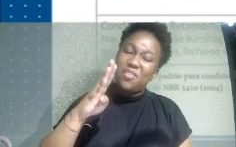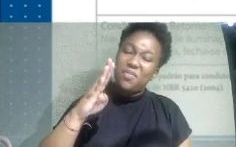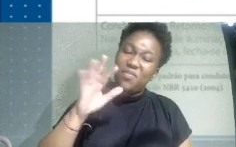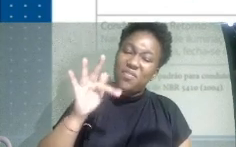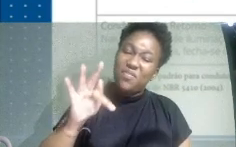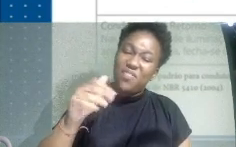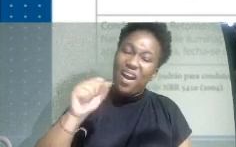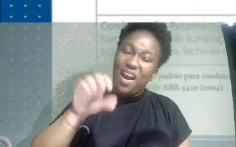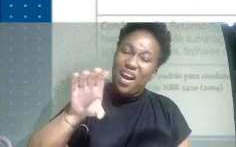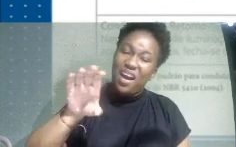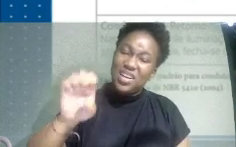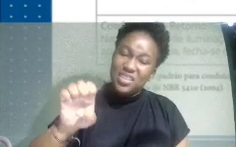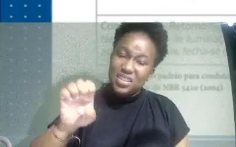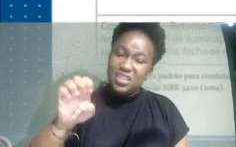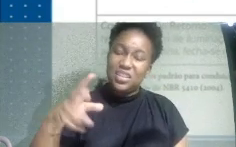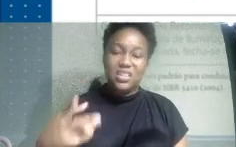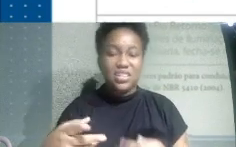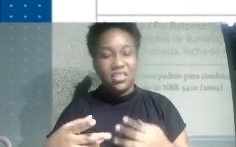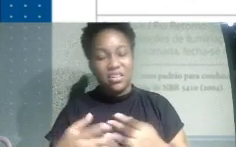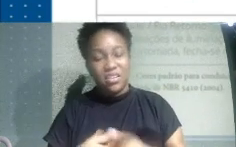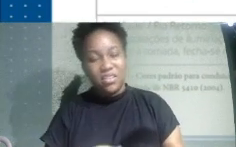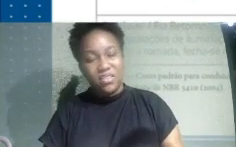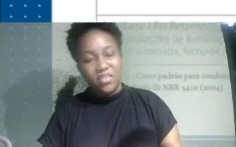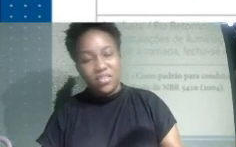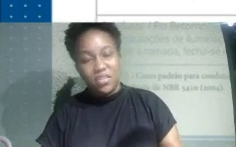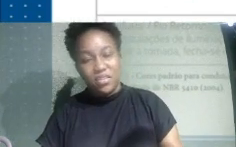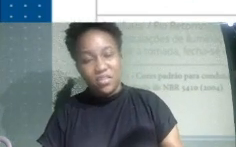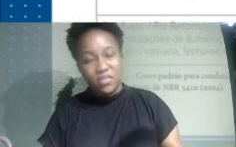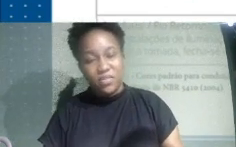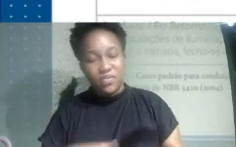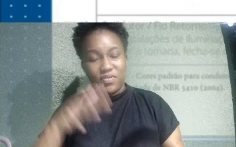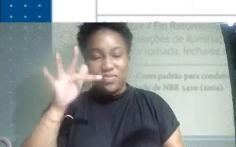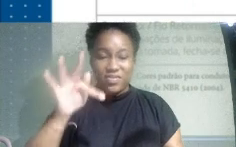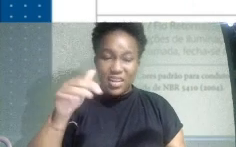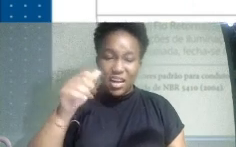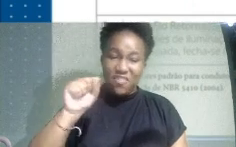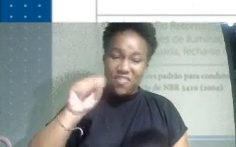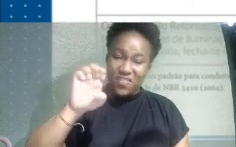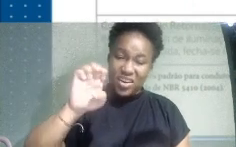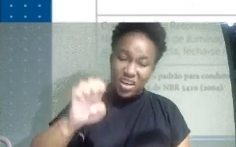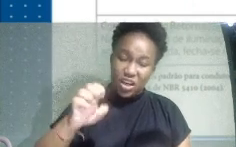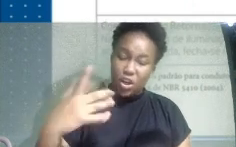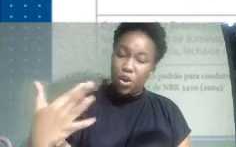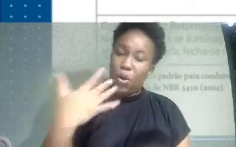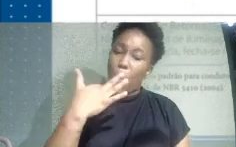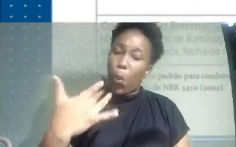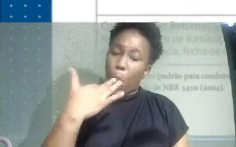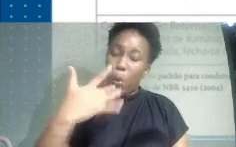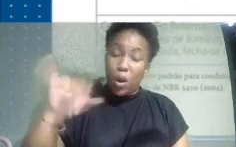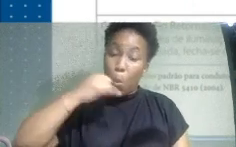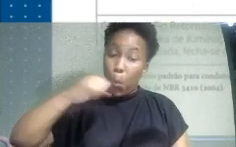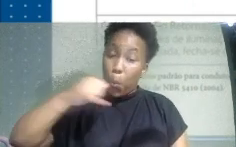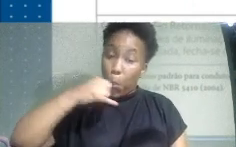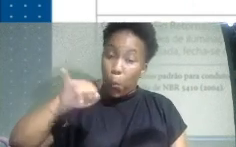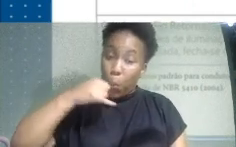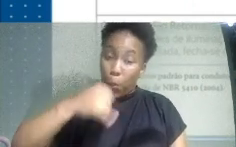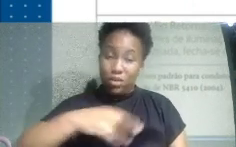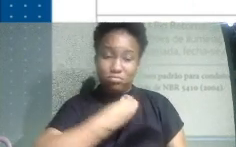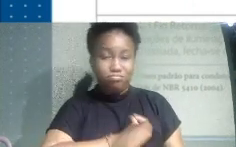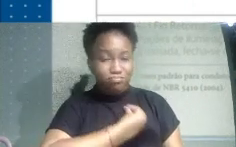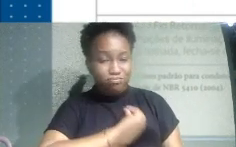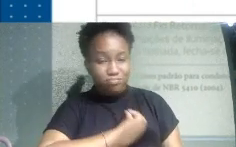fase, um neutro, duas fases, dois neutros, três fases, três neutros? Quando for um fio fase, onde há tensão ou de 127